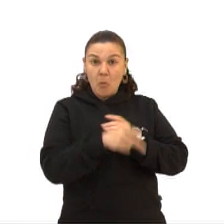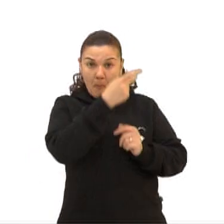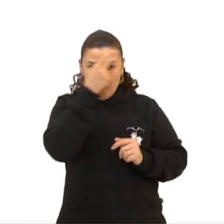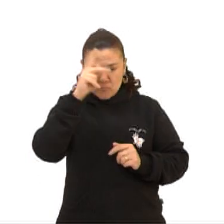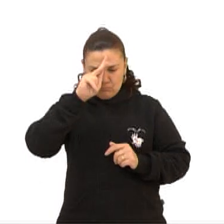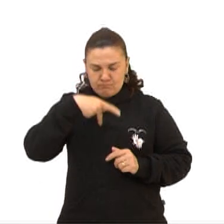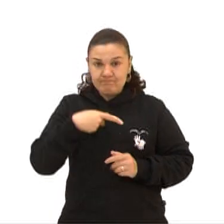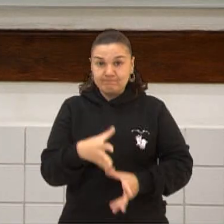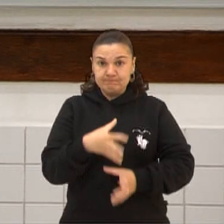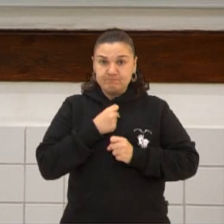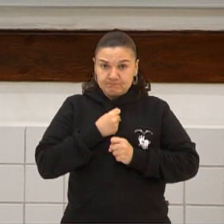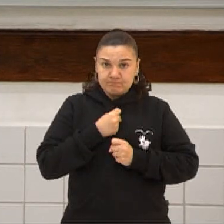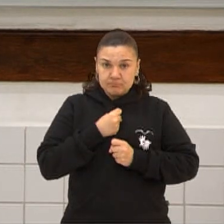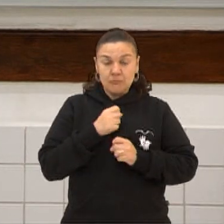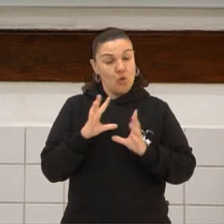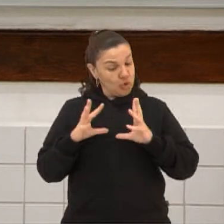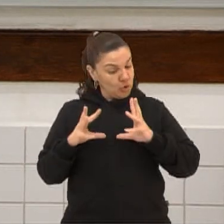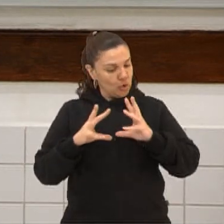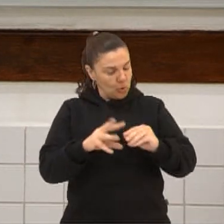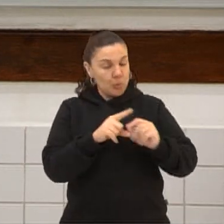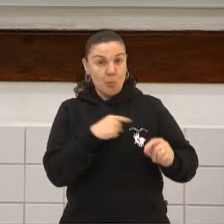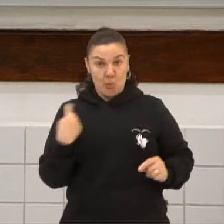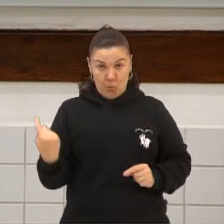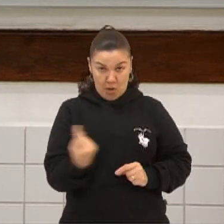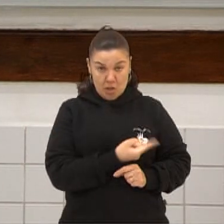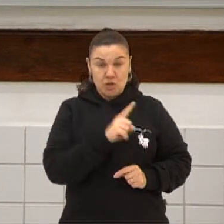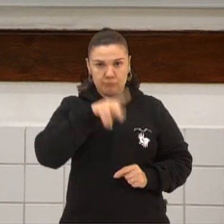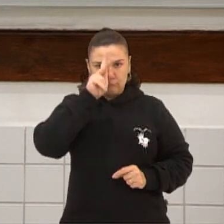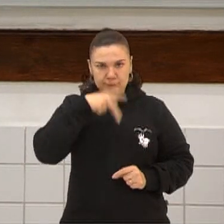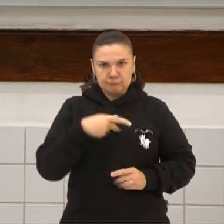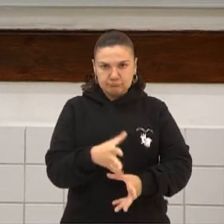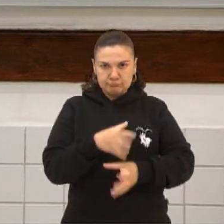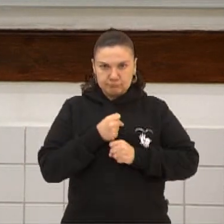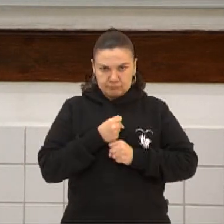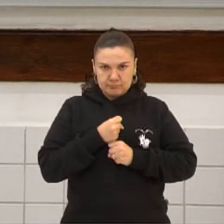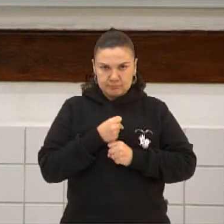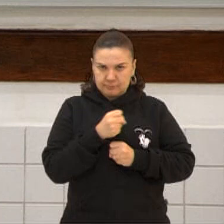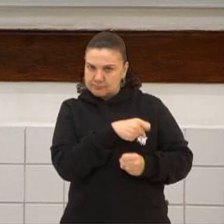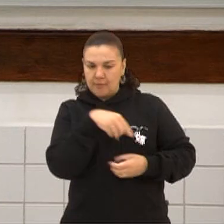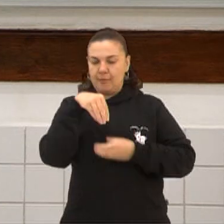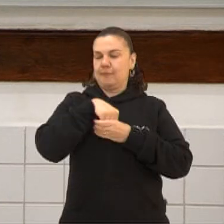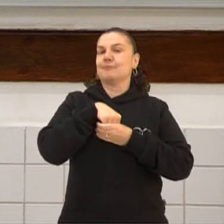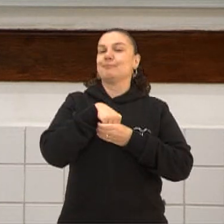dos indivíduos. Todos nós, de acordo com Schopenhauer, somos egoístas em essência.